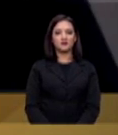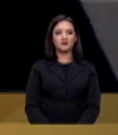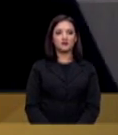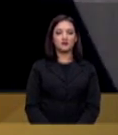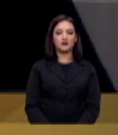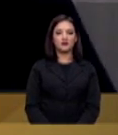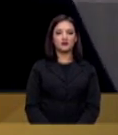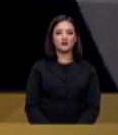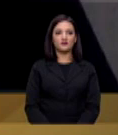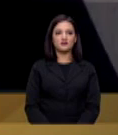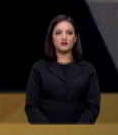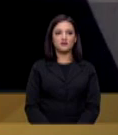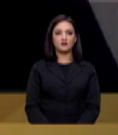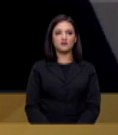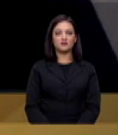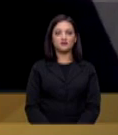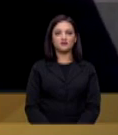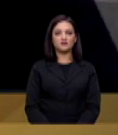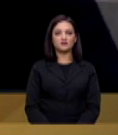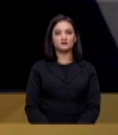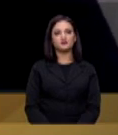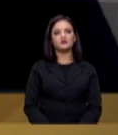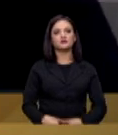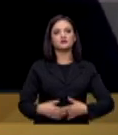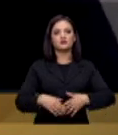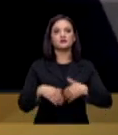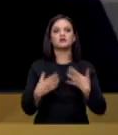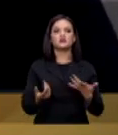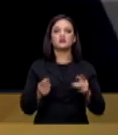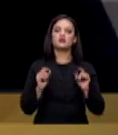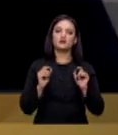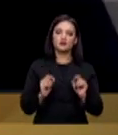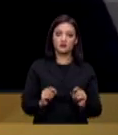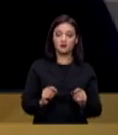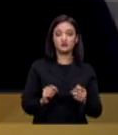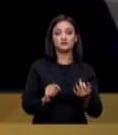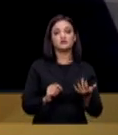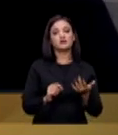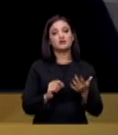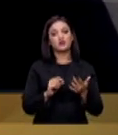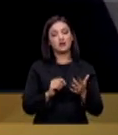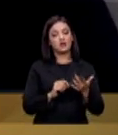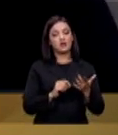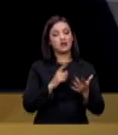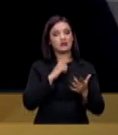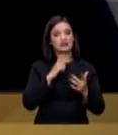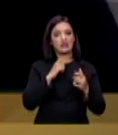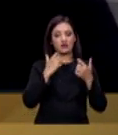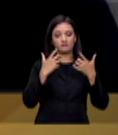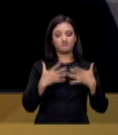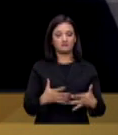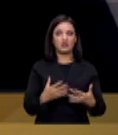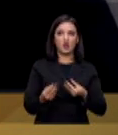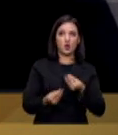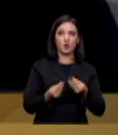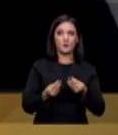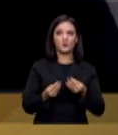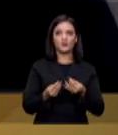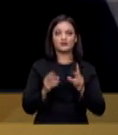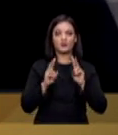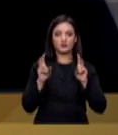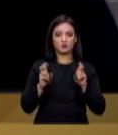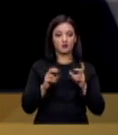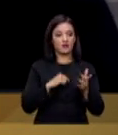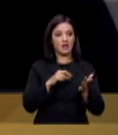incluindo o voto de sua excelência, 3 posições sobre essa matéria. De um lado, o eminente ministro relator,